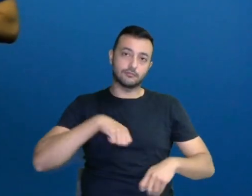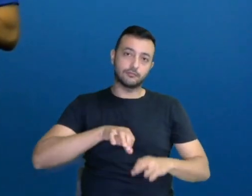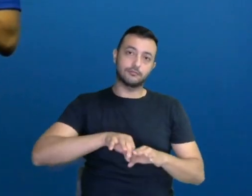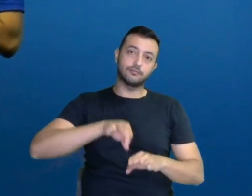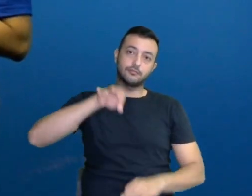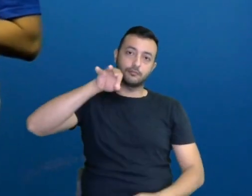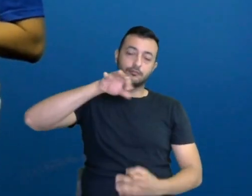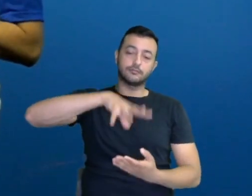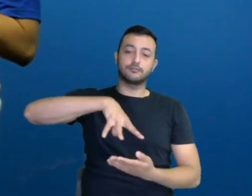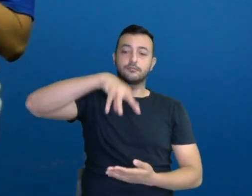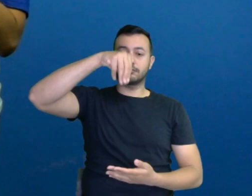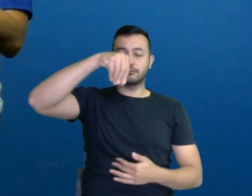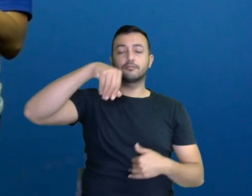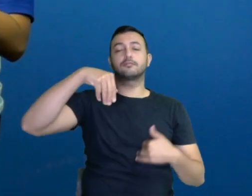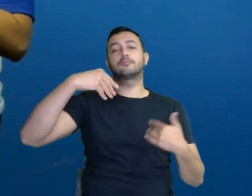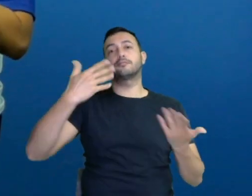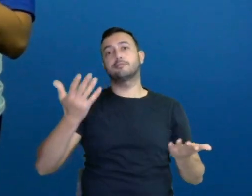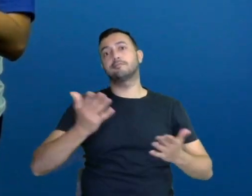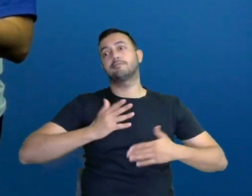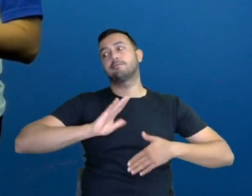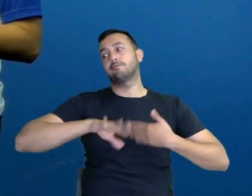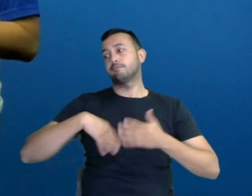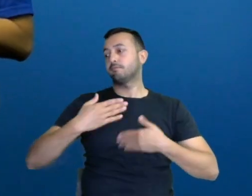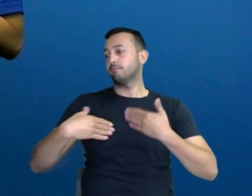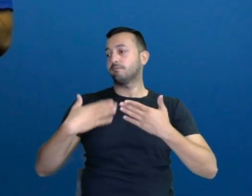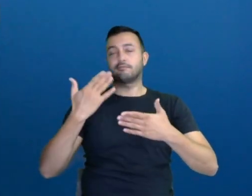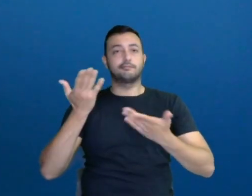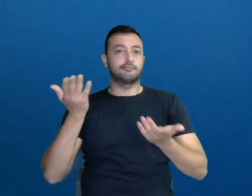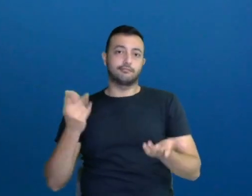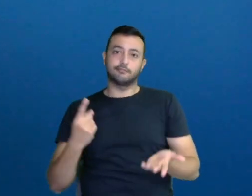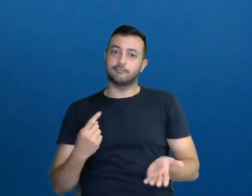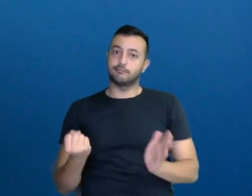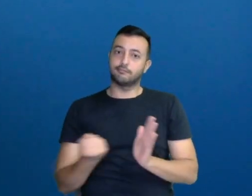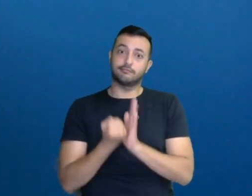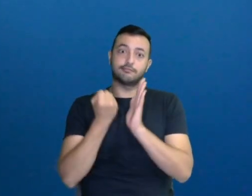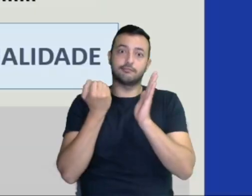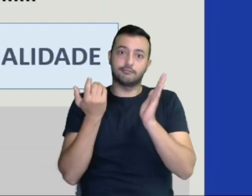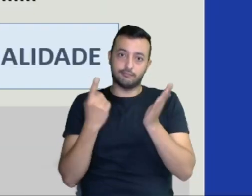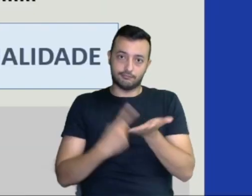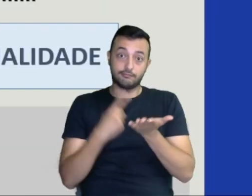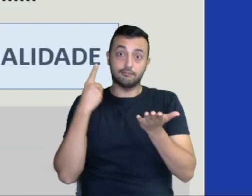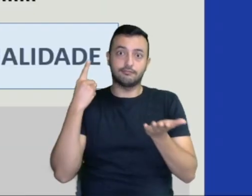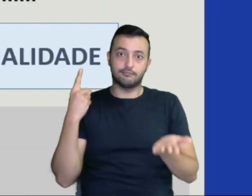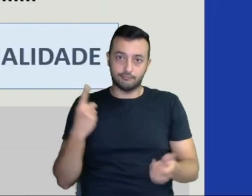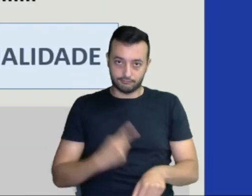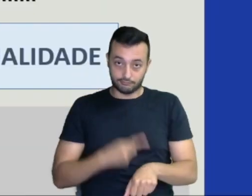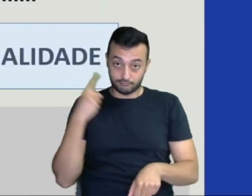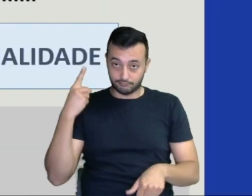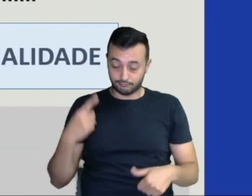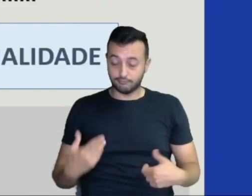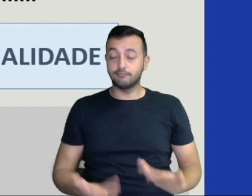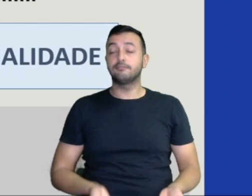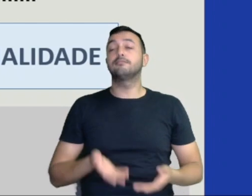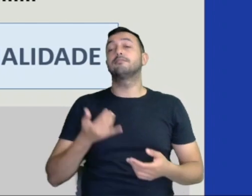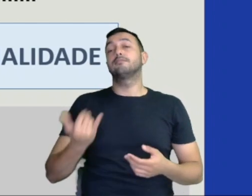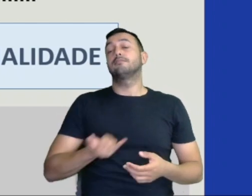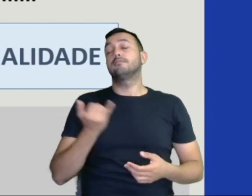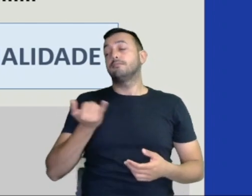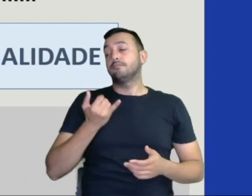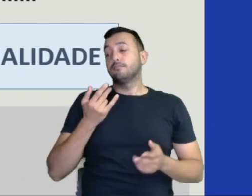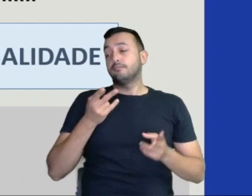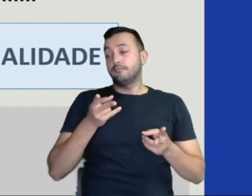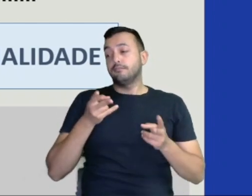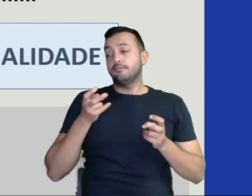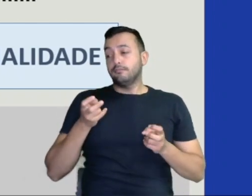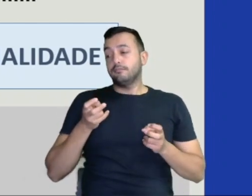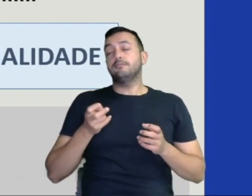da pirâmide, tá? E aí foi uma grande contribuição, um grande marco. E aí é interessante a gente notar isso aqui, olha,